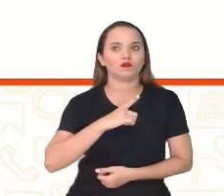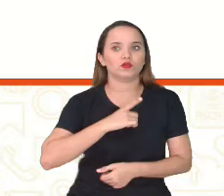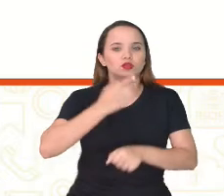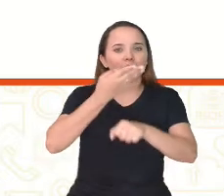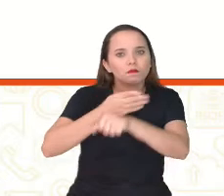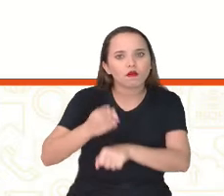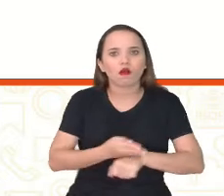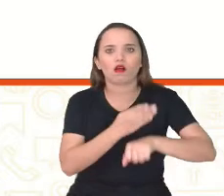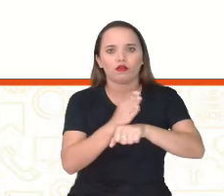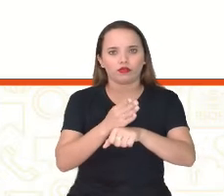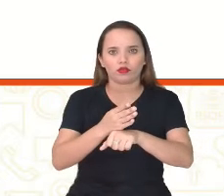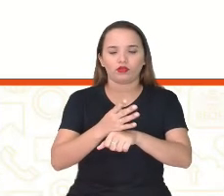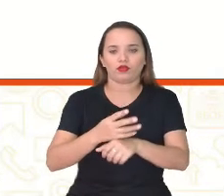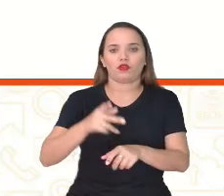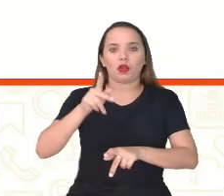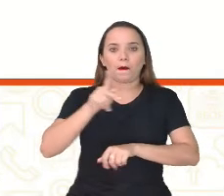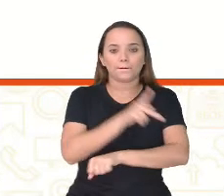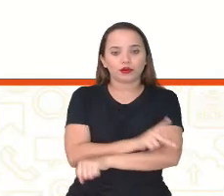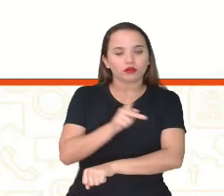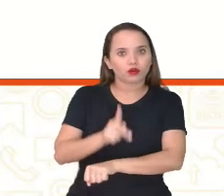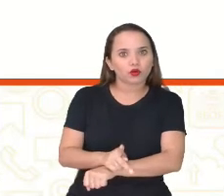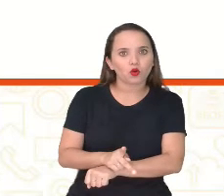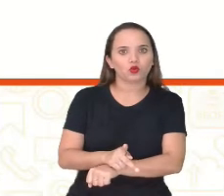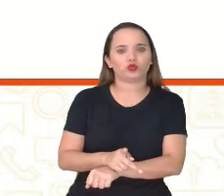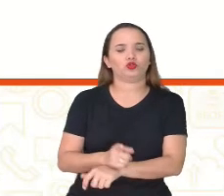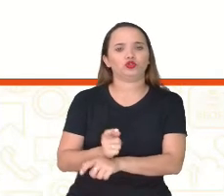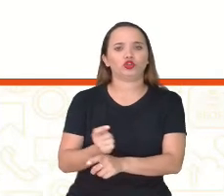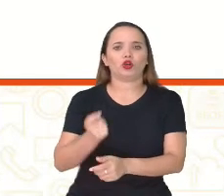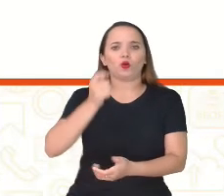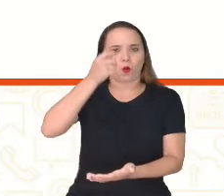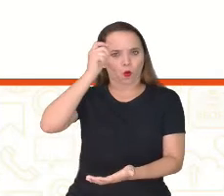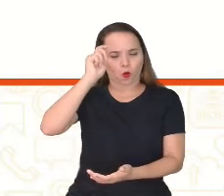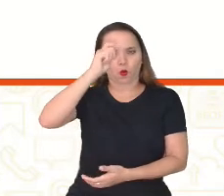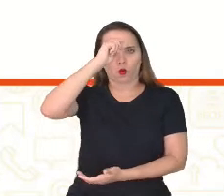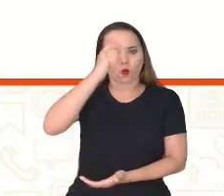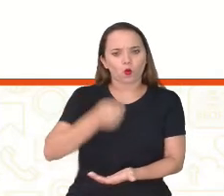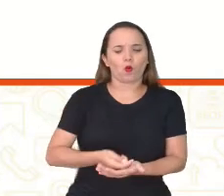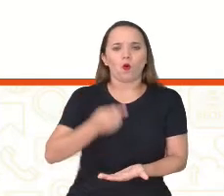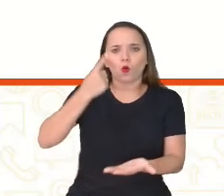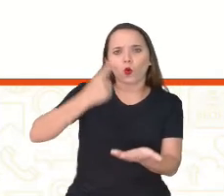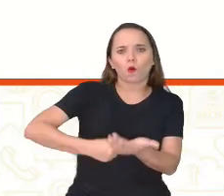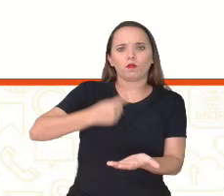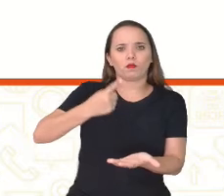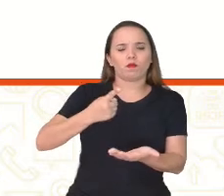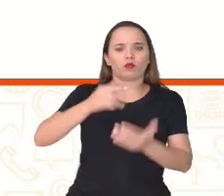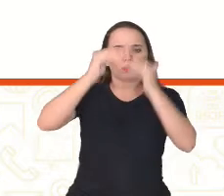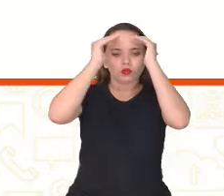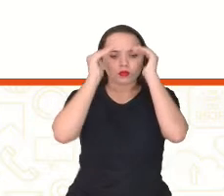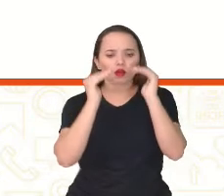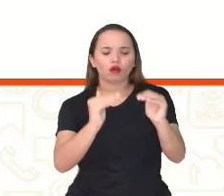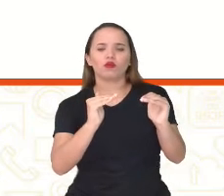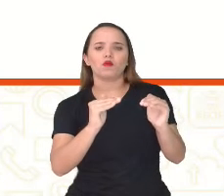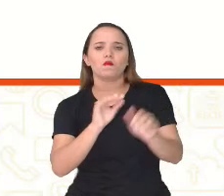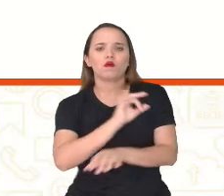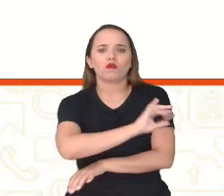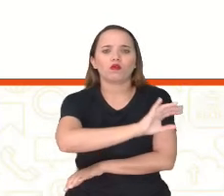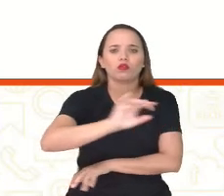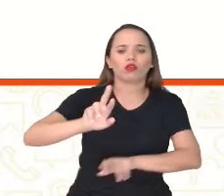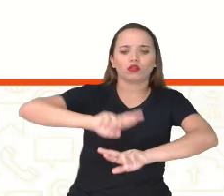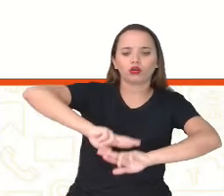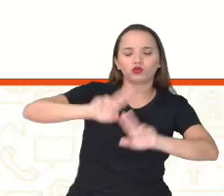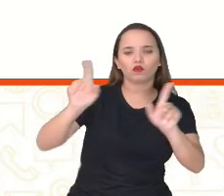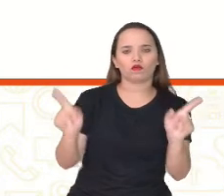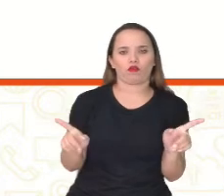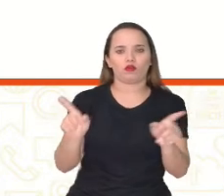prática pedagógica comprometida respeito à diversidade. Então, você vai